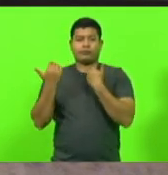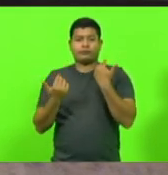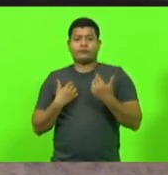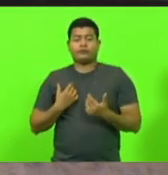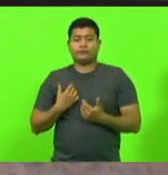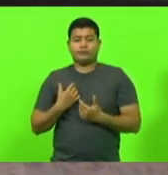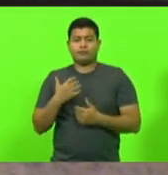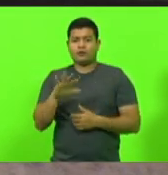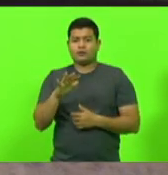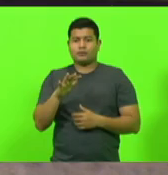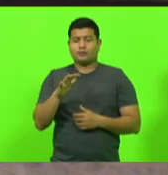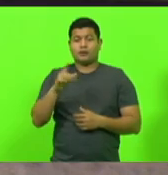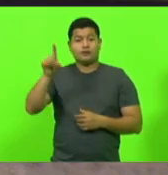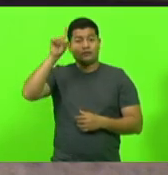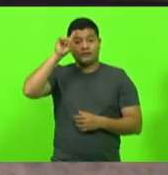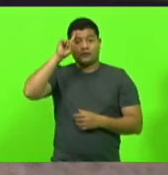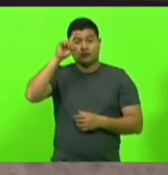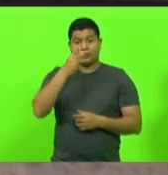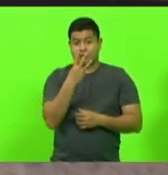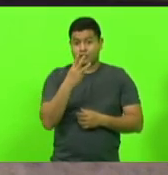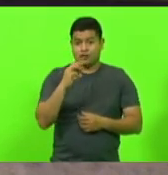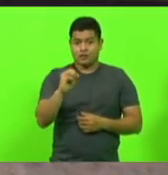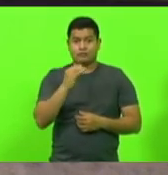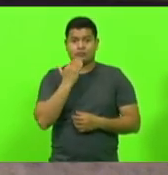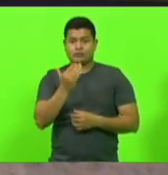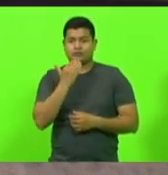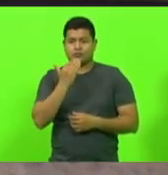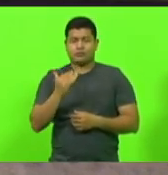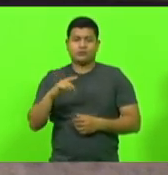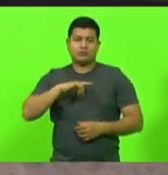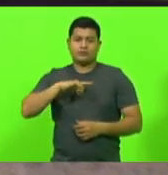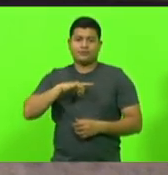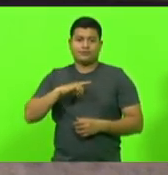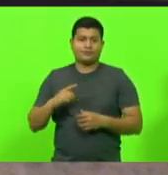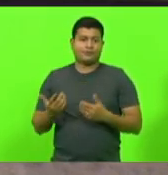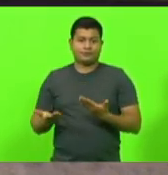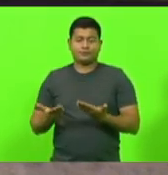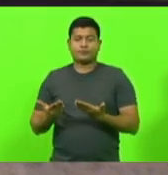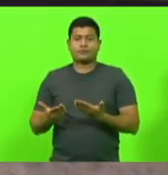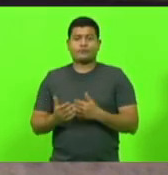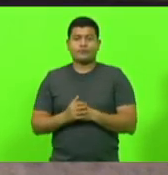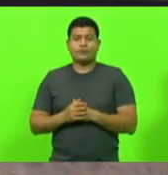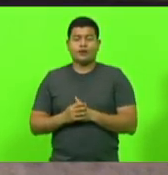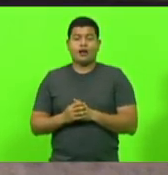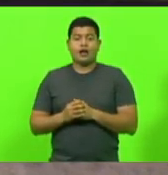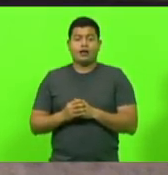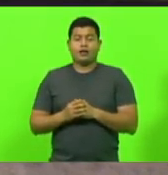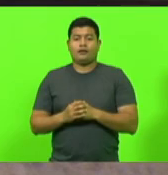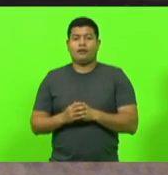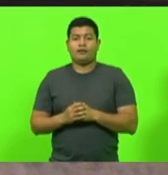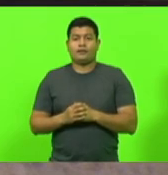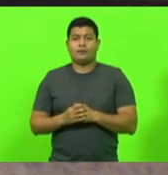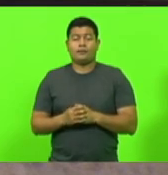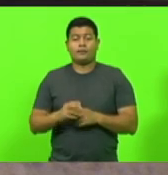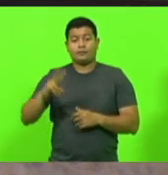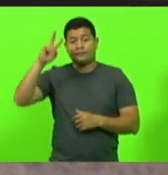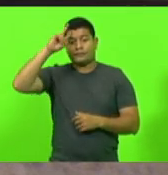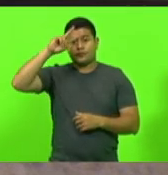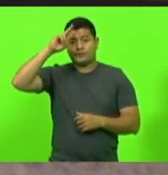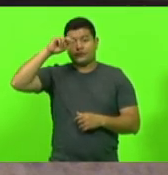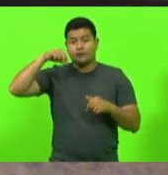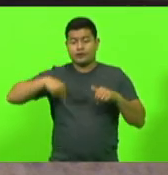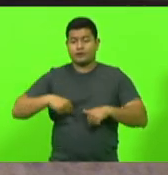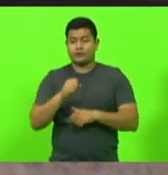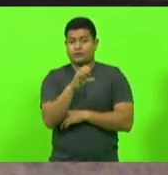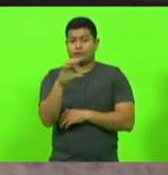pedidos por dia de medidas preventivas nas nossas delegacias. Lembrando que em Santa Catarina